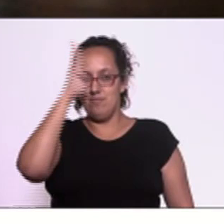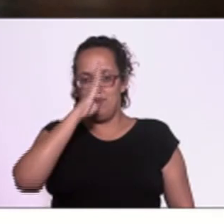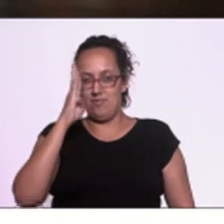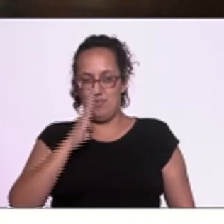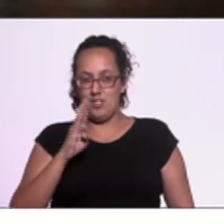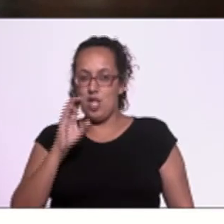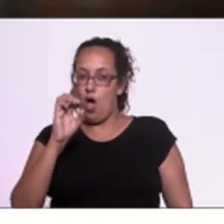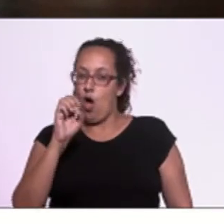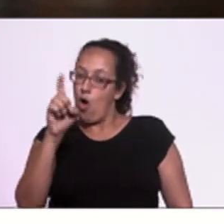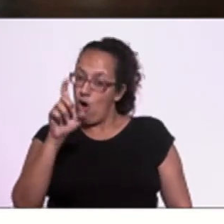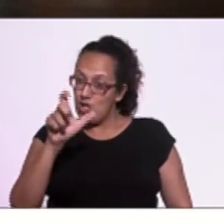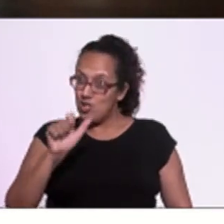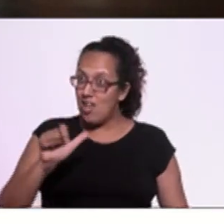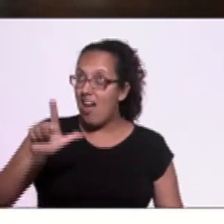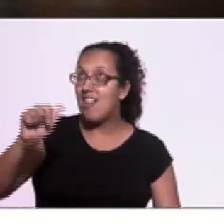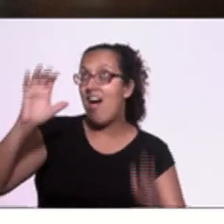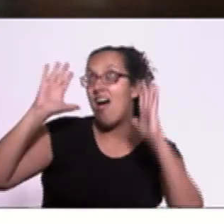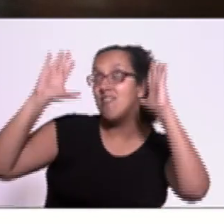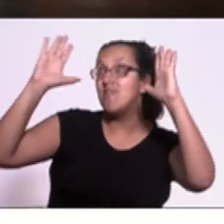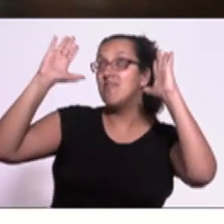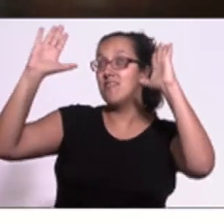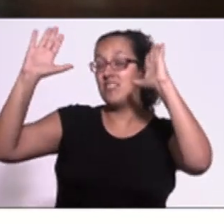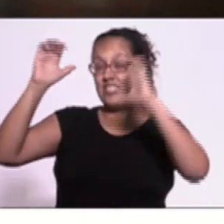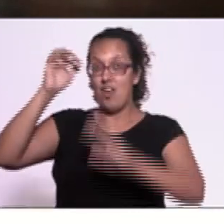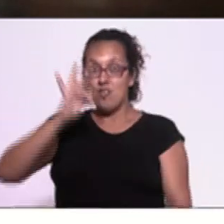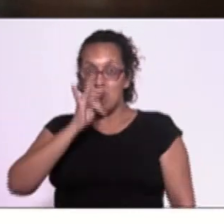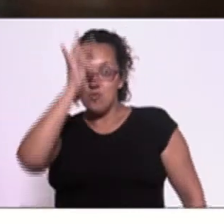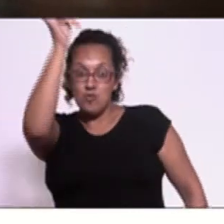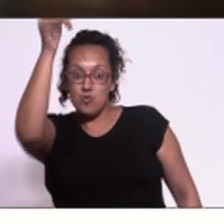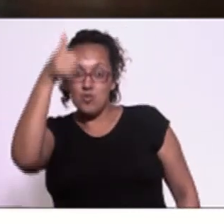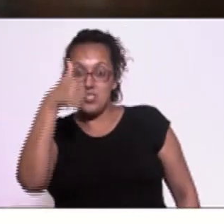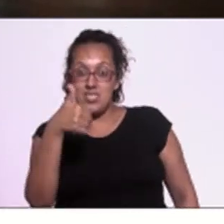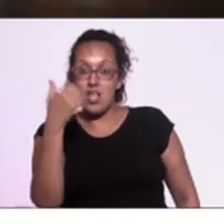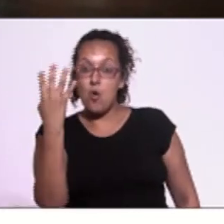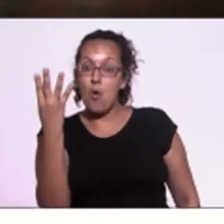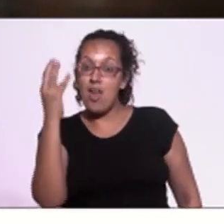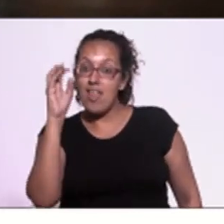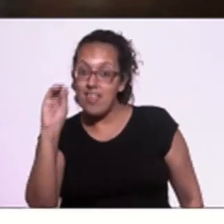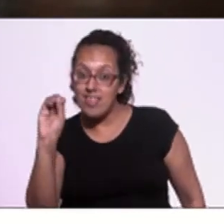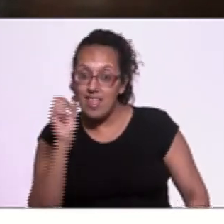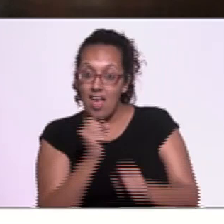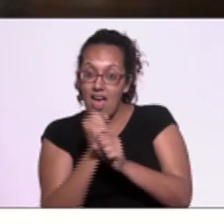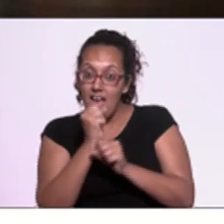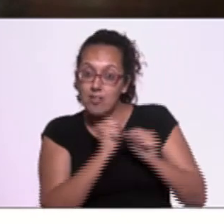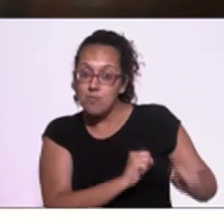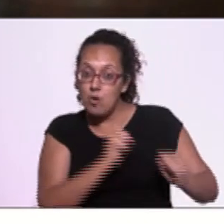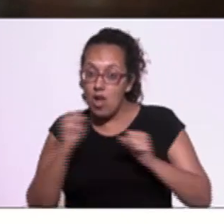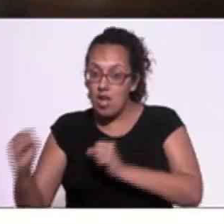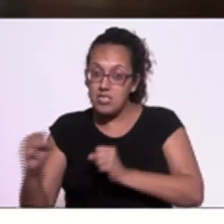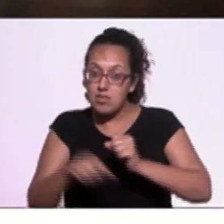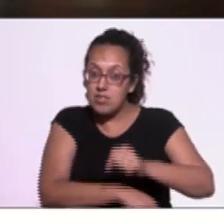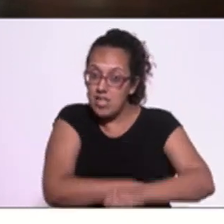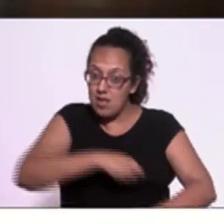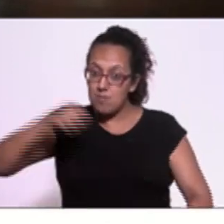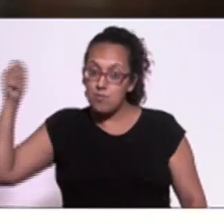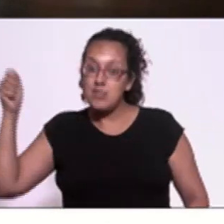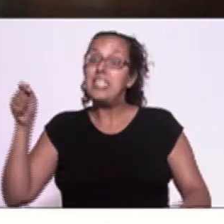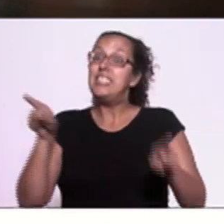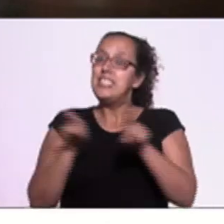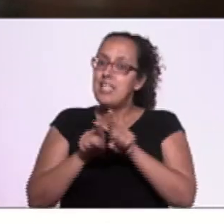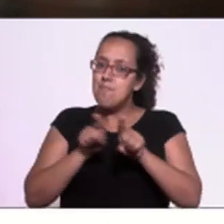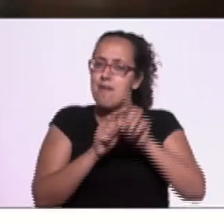Oxalá, quando estivermos comemorando os 140 anos da Proclamação da República, estejamos também celebrando